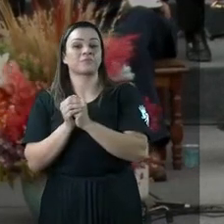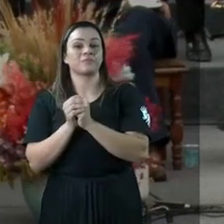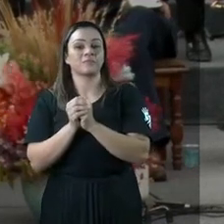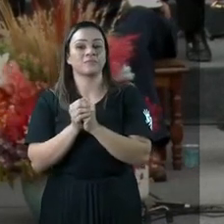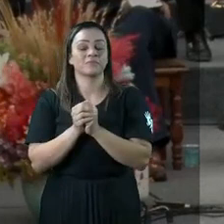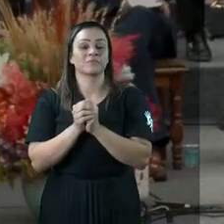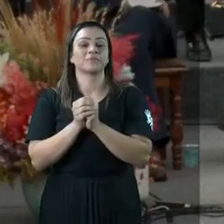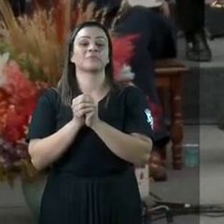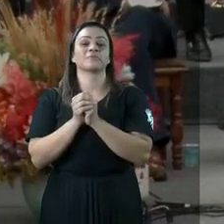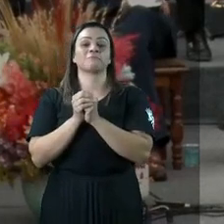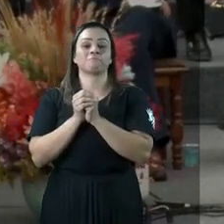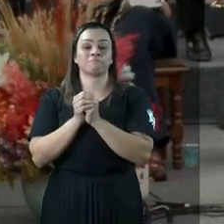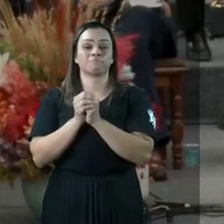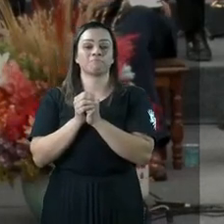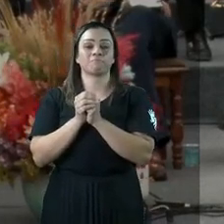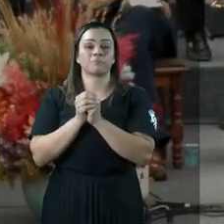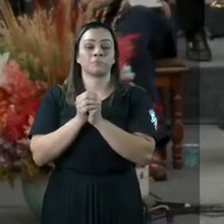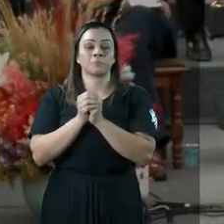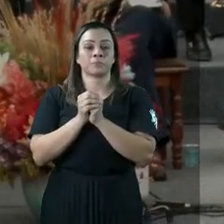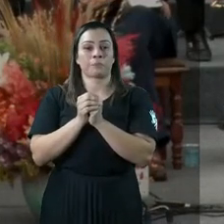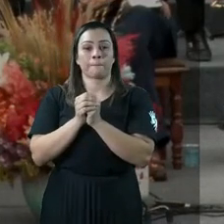é o escabelo dos seus pés.